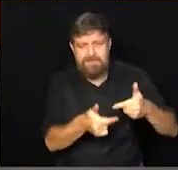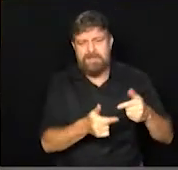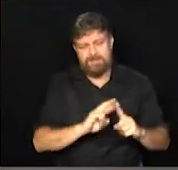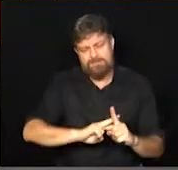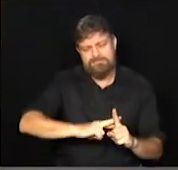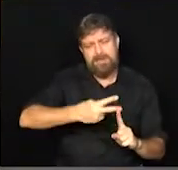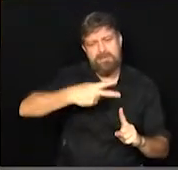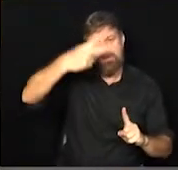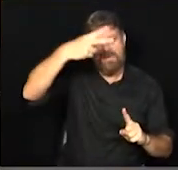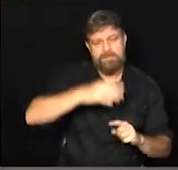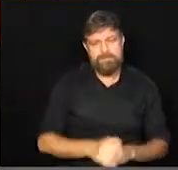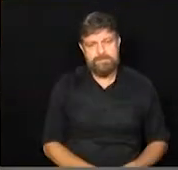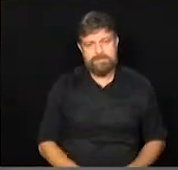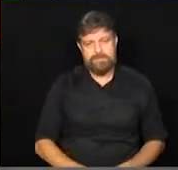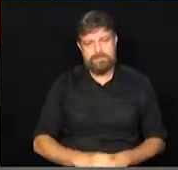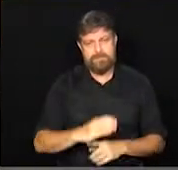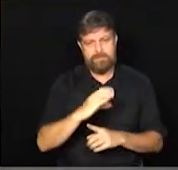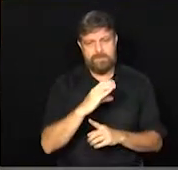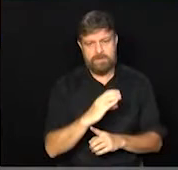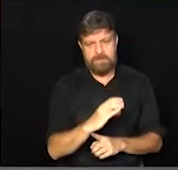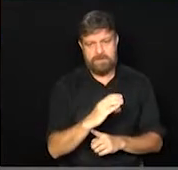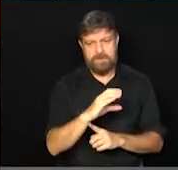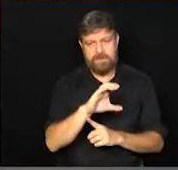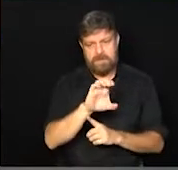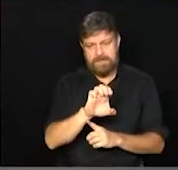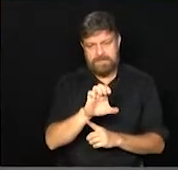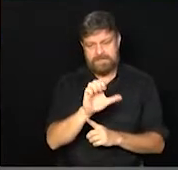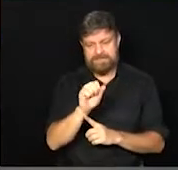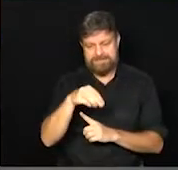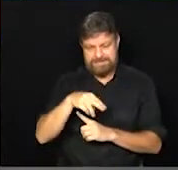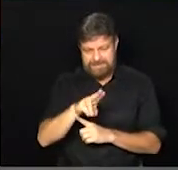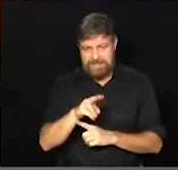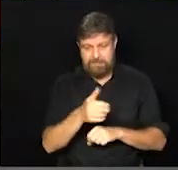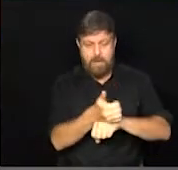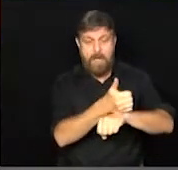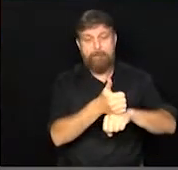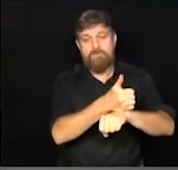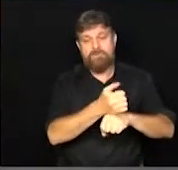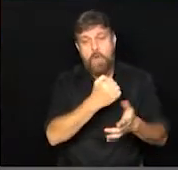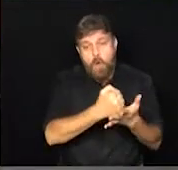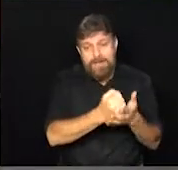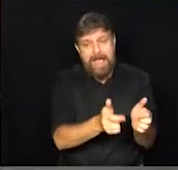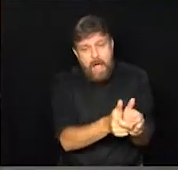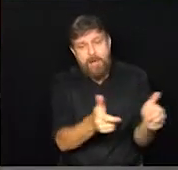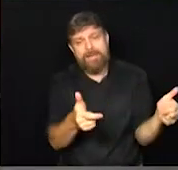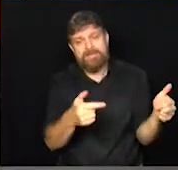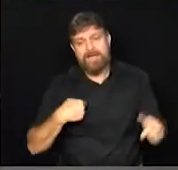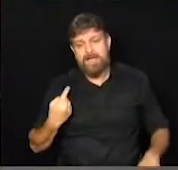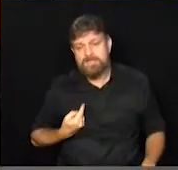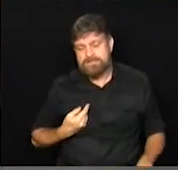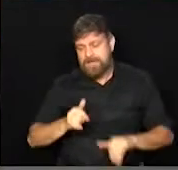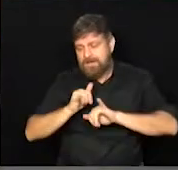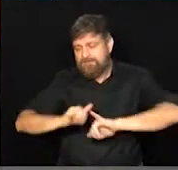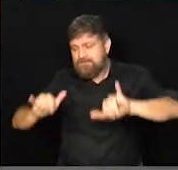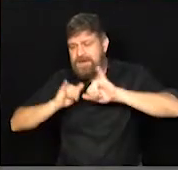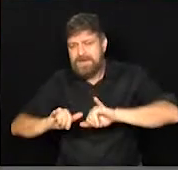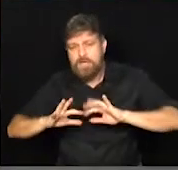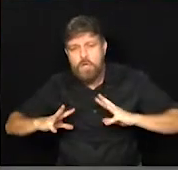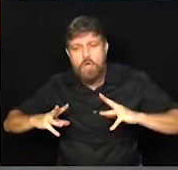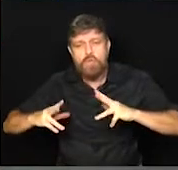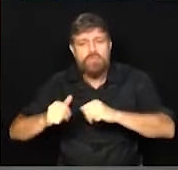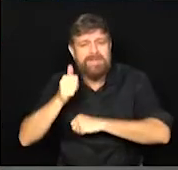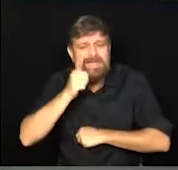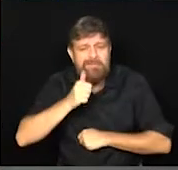O CEAMO precisa ampliar a sua equipe. Nós precisamos de divulgação para que cada mulher dessa cidade